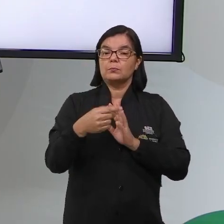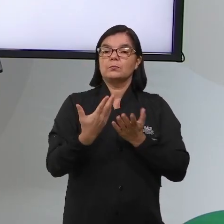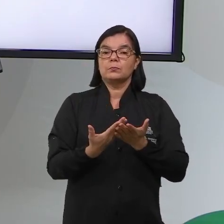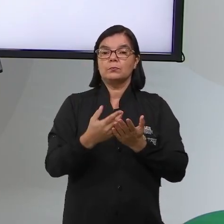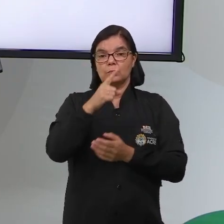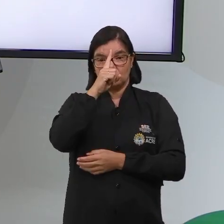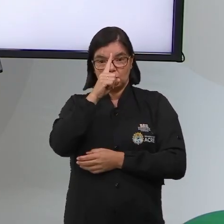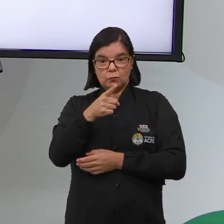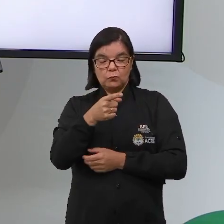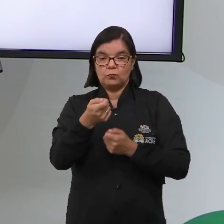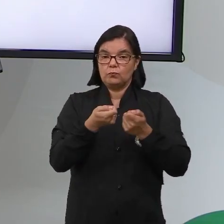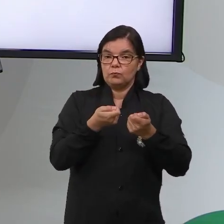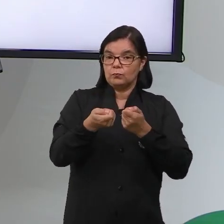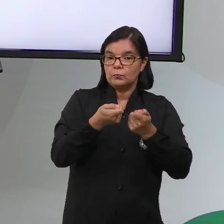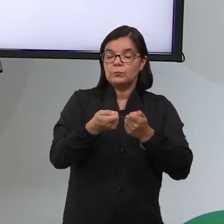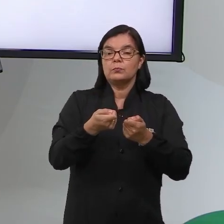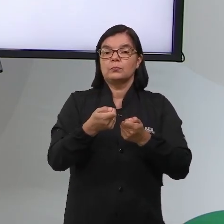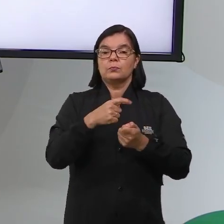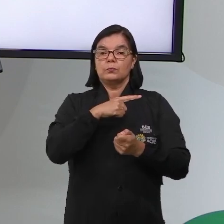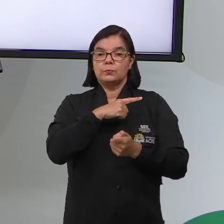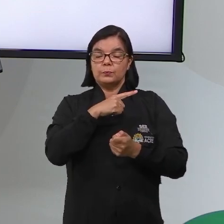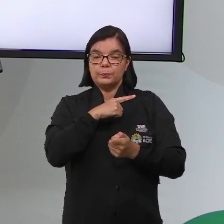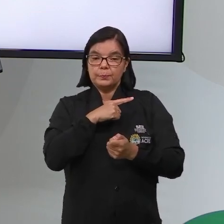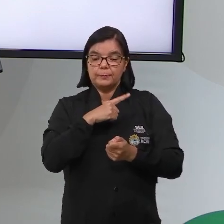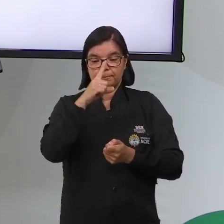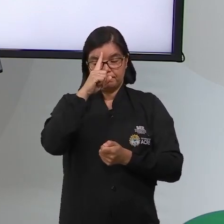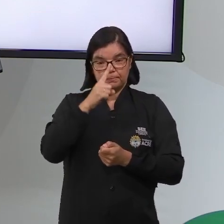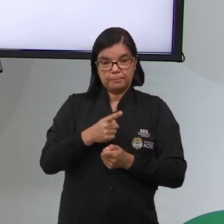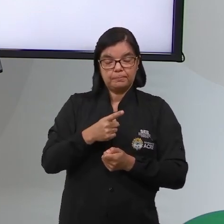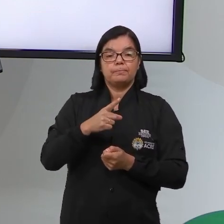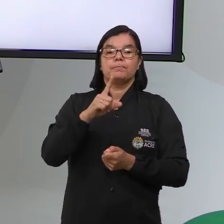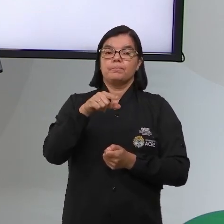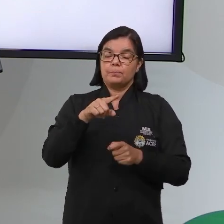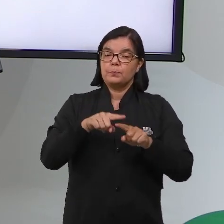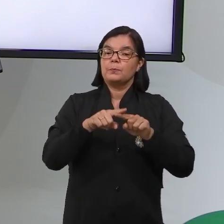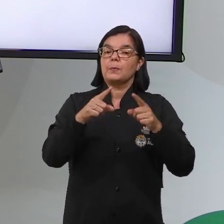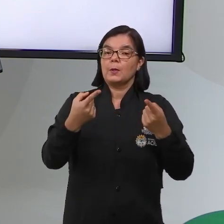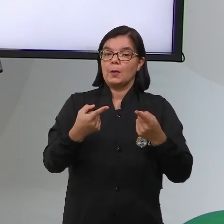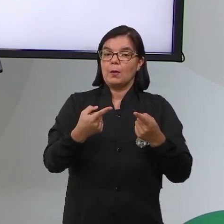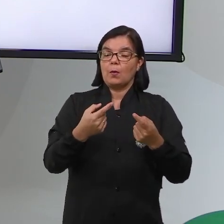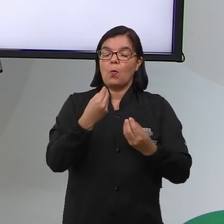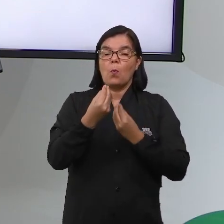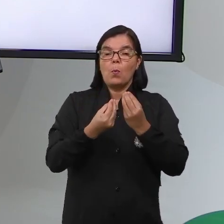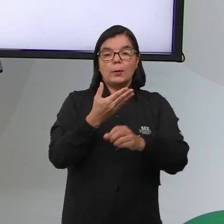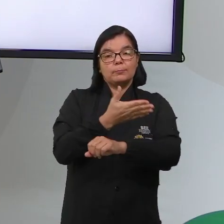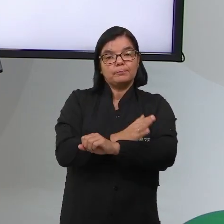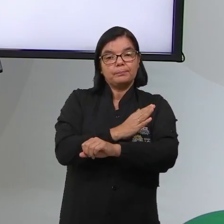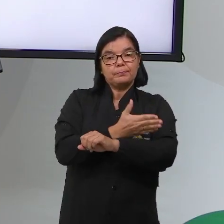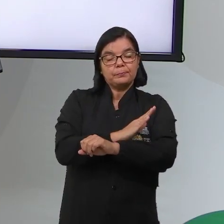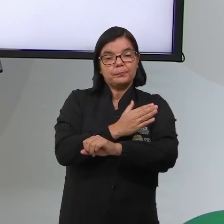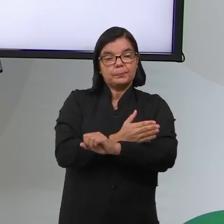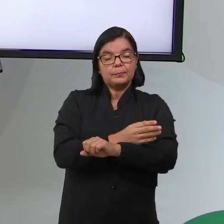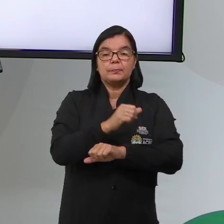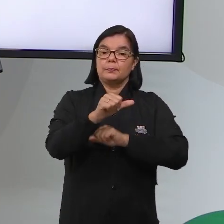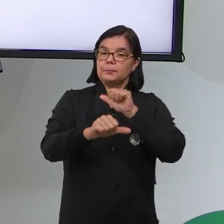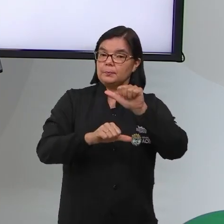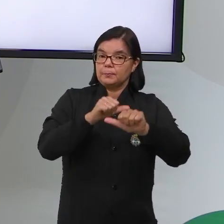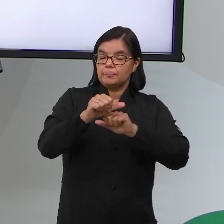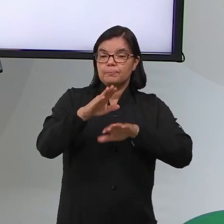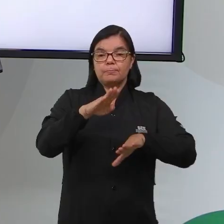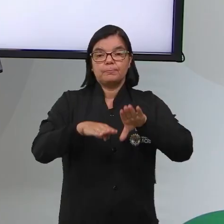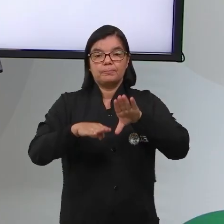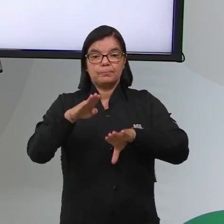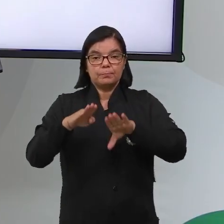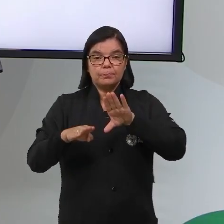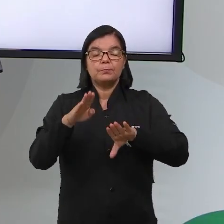de dominação, a maneira como que a dominação ela vai ser exercida, ela é alterada